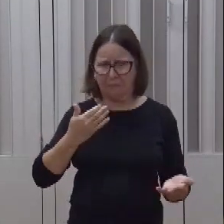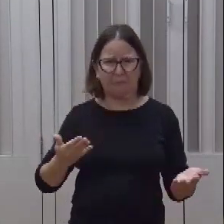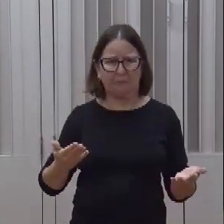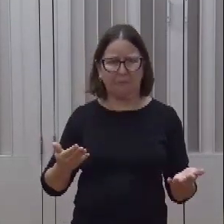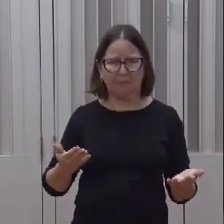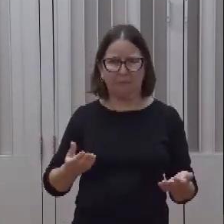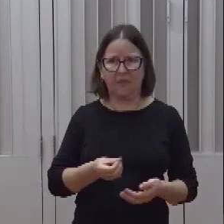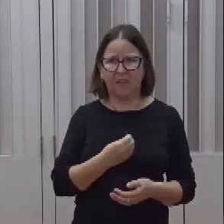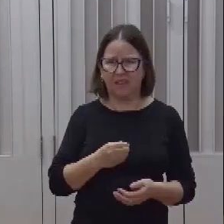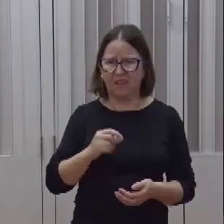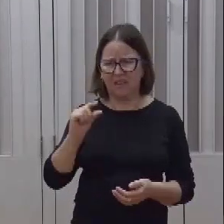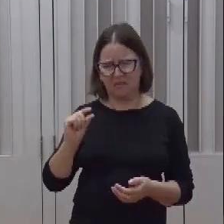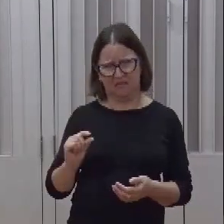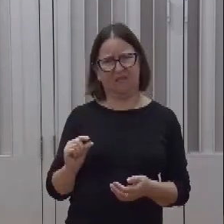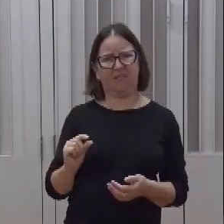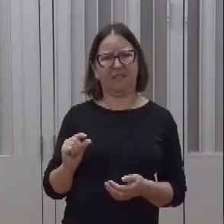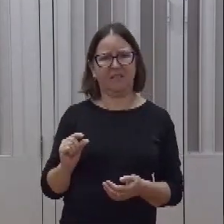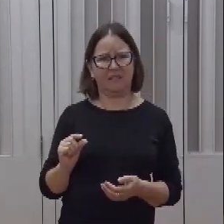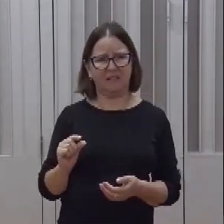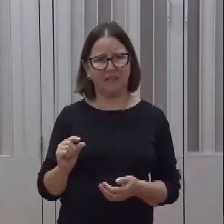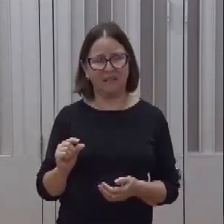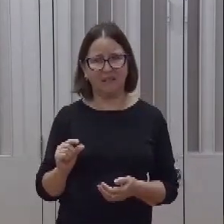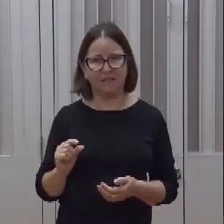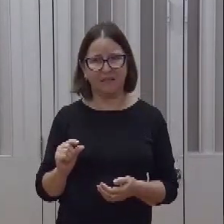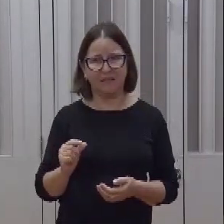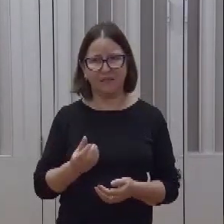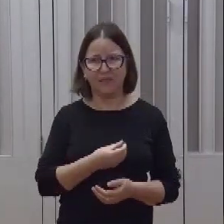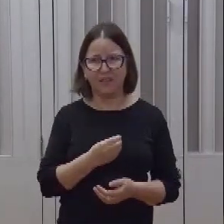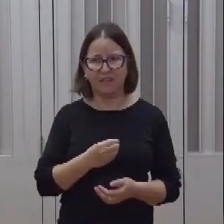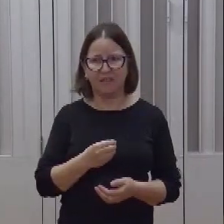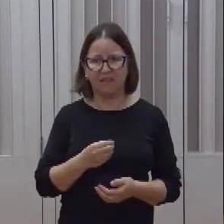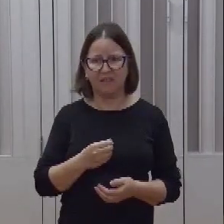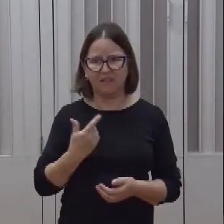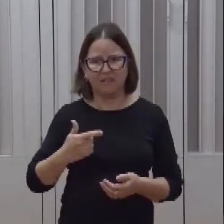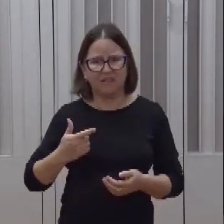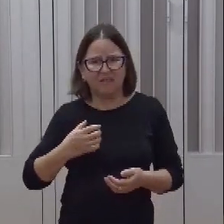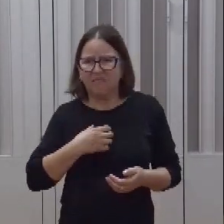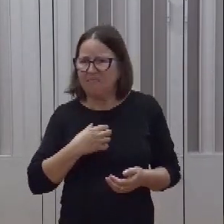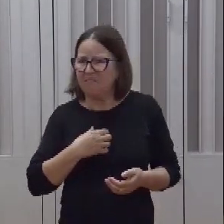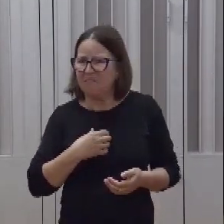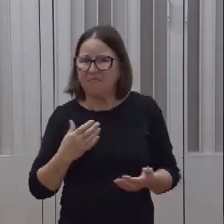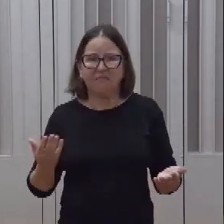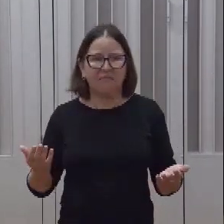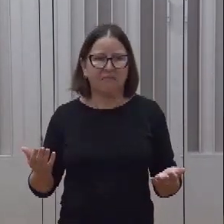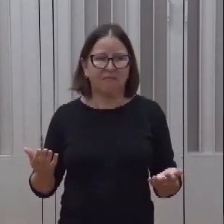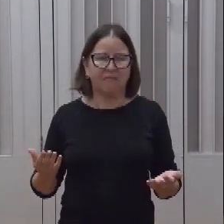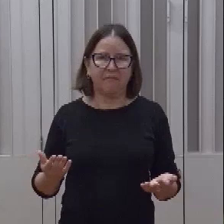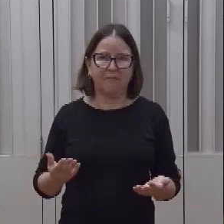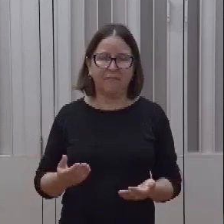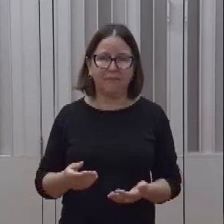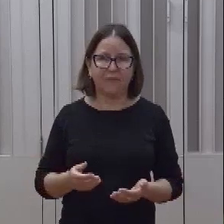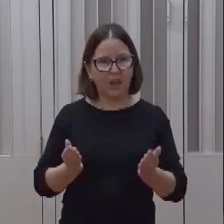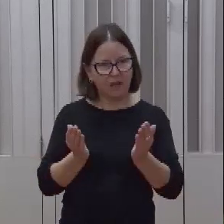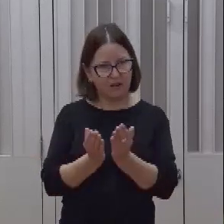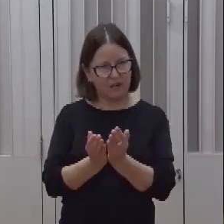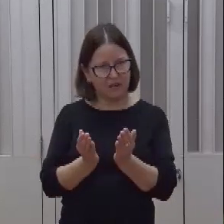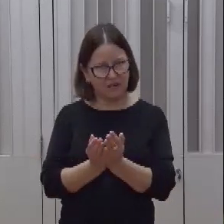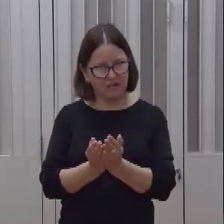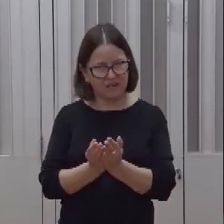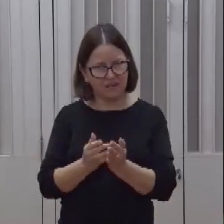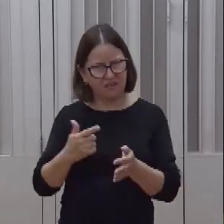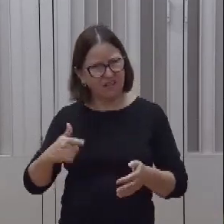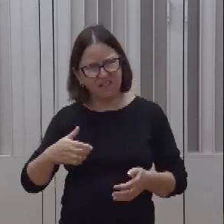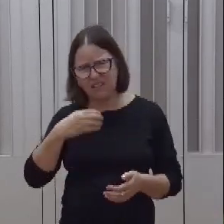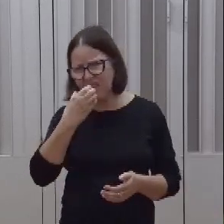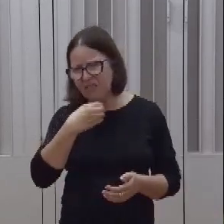que vida miúda, que vida sem sentido, um cristão